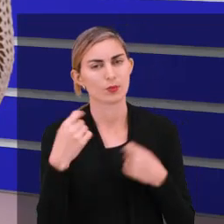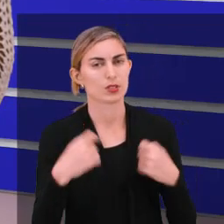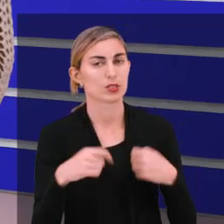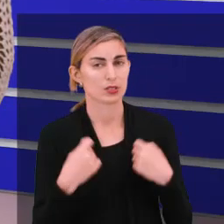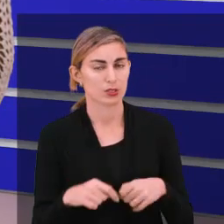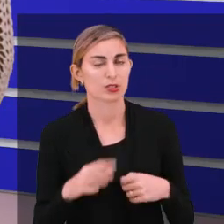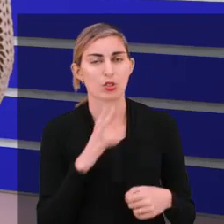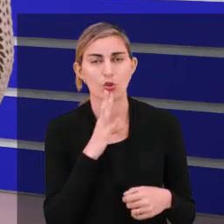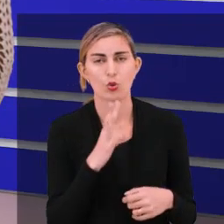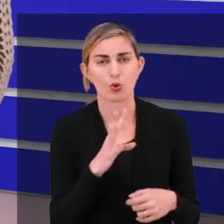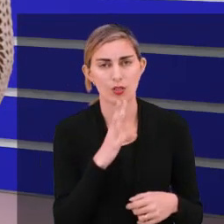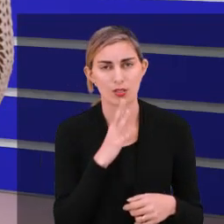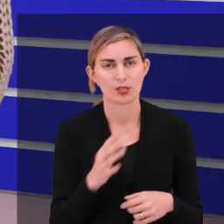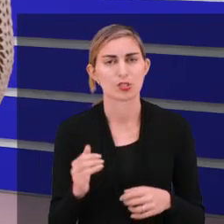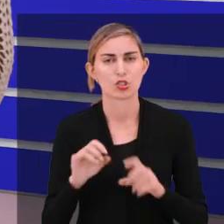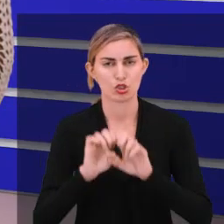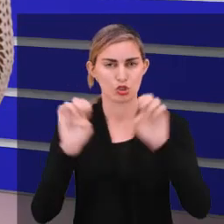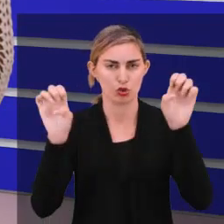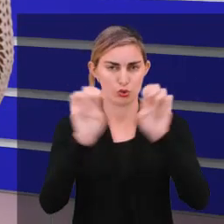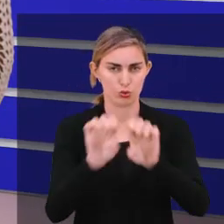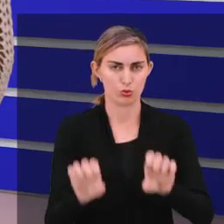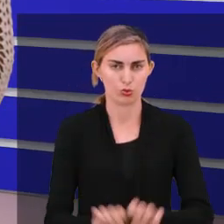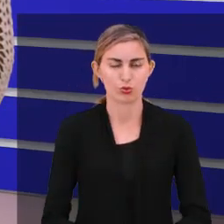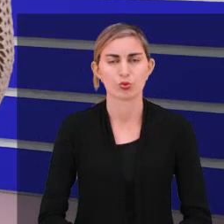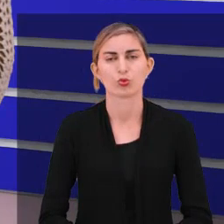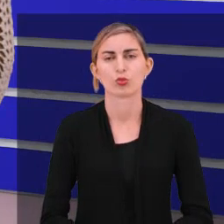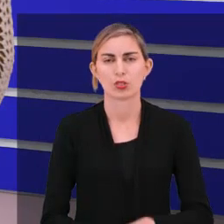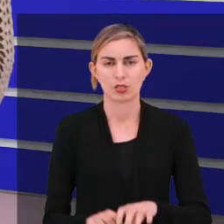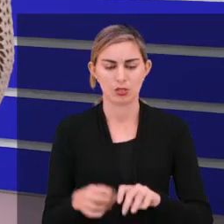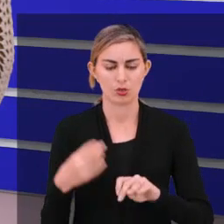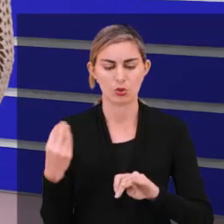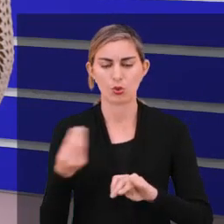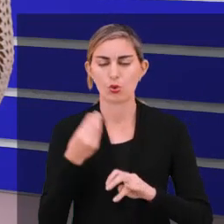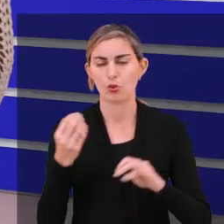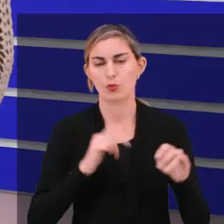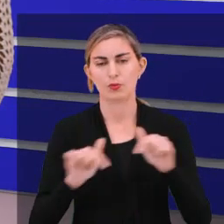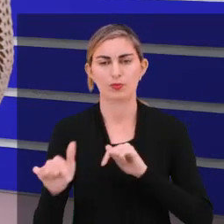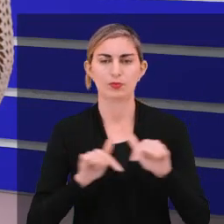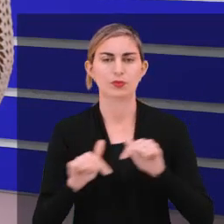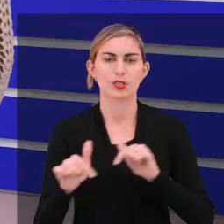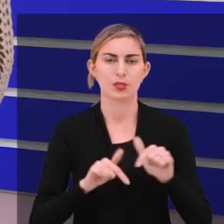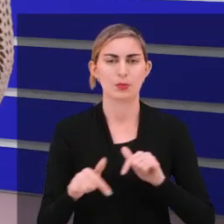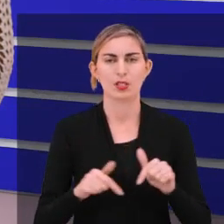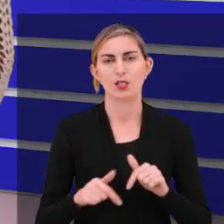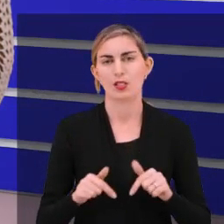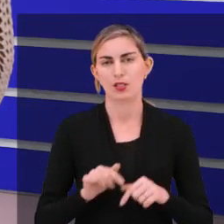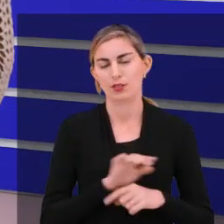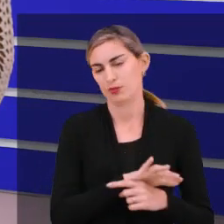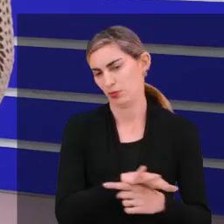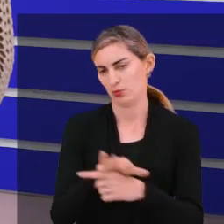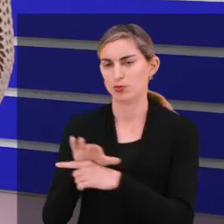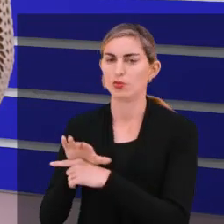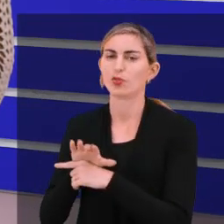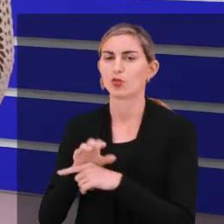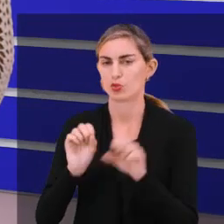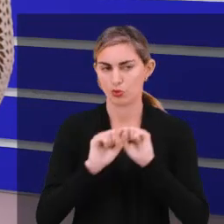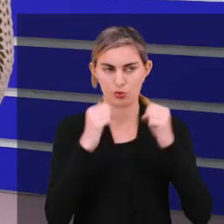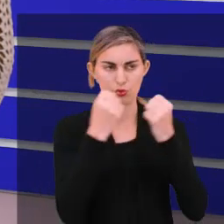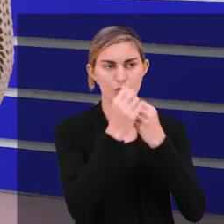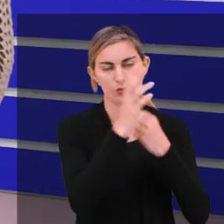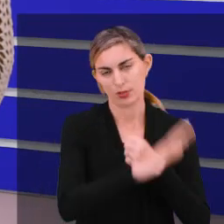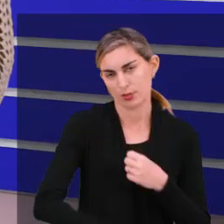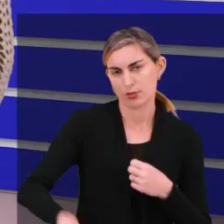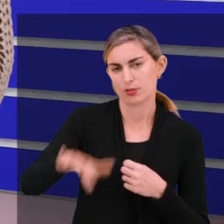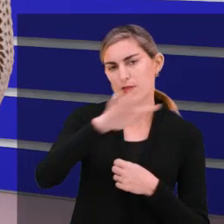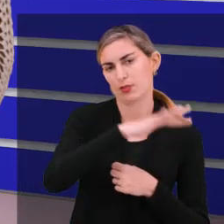ter um excelente conhecimento da estrutura de serviços que tanto a organização quanto a